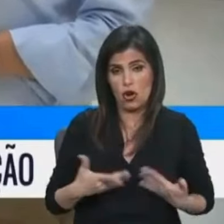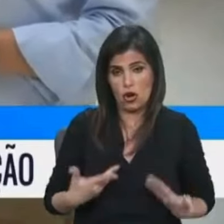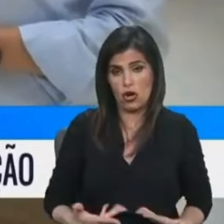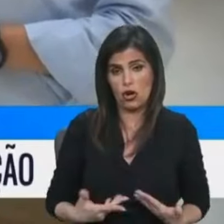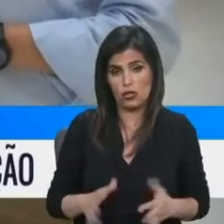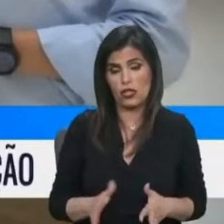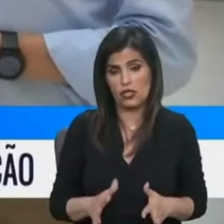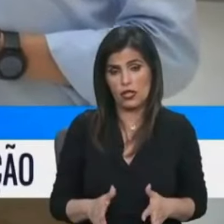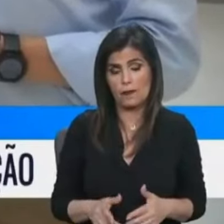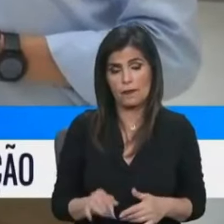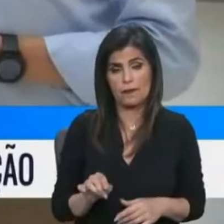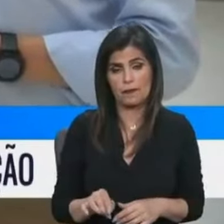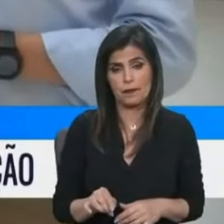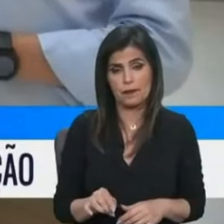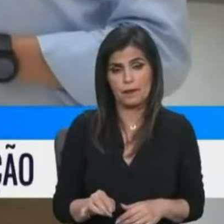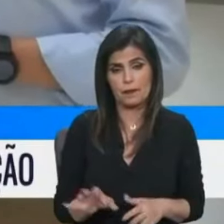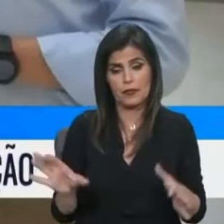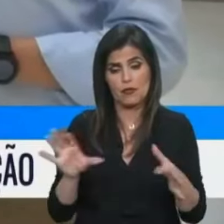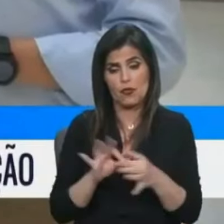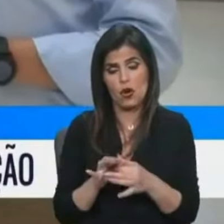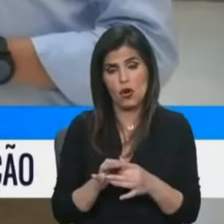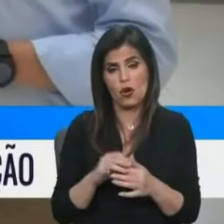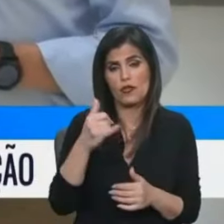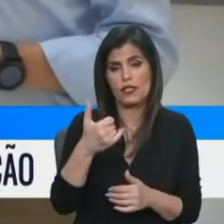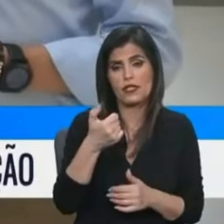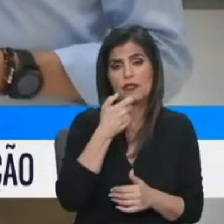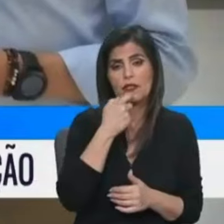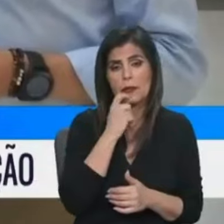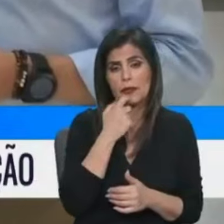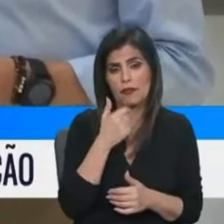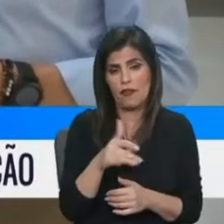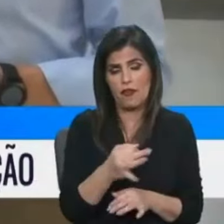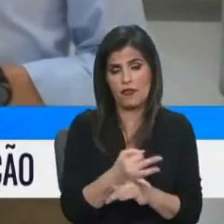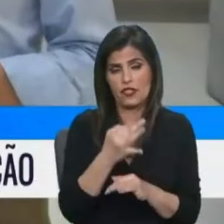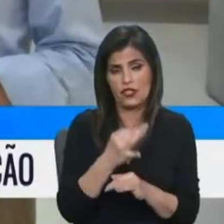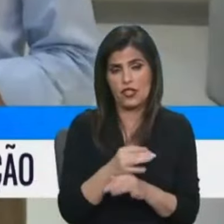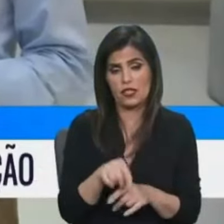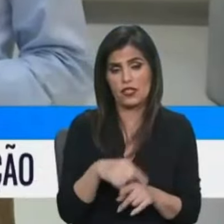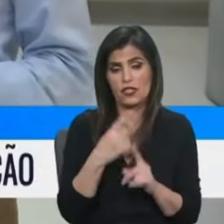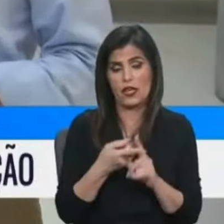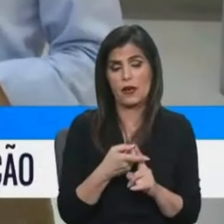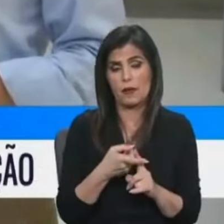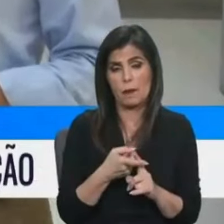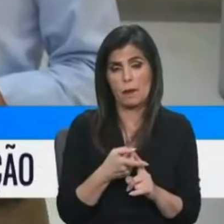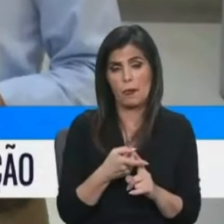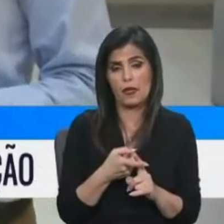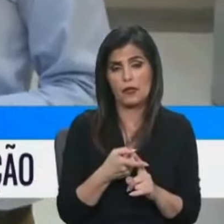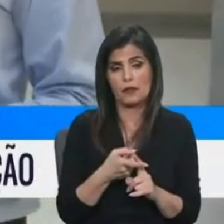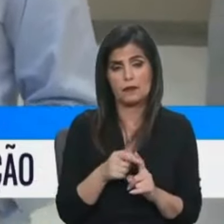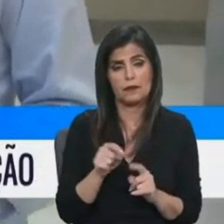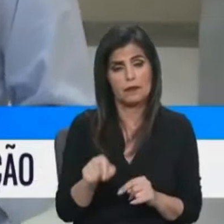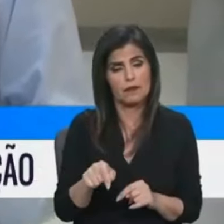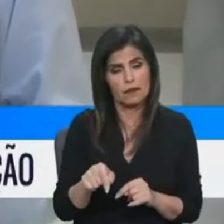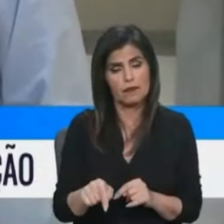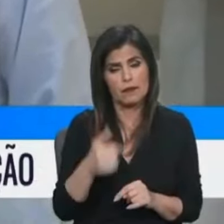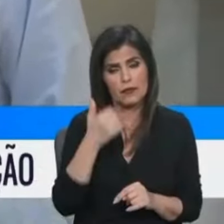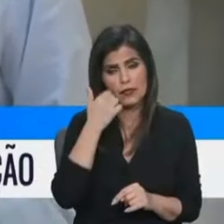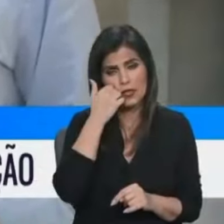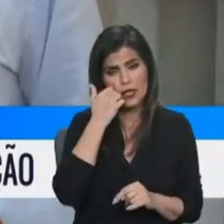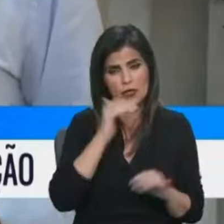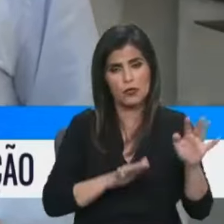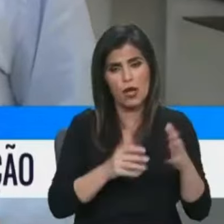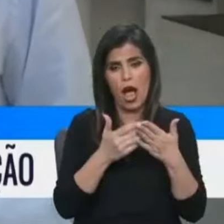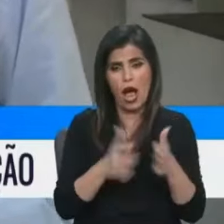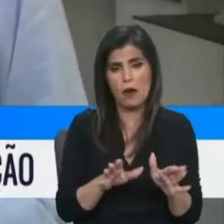e justamente a casar com o 25 de Abril, que se celebra este ano. Esta exposição vai abrir em junho,